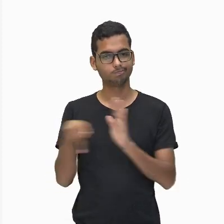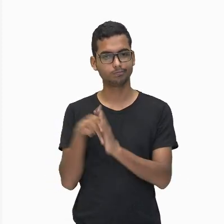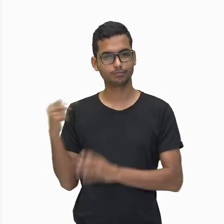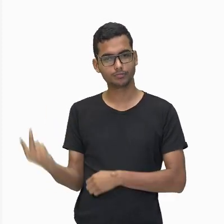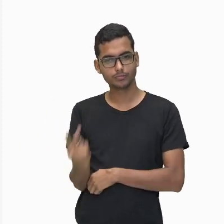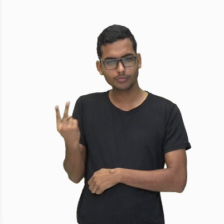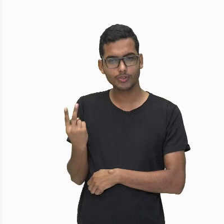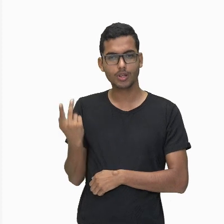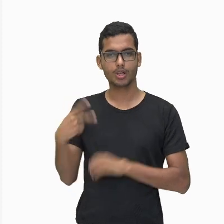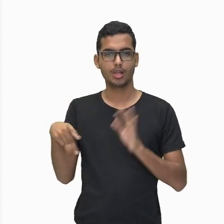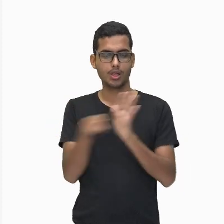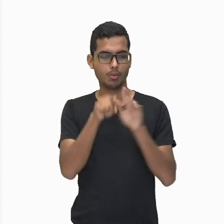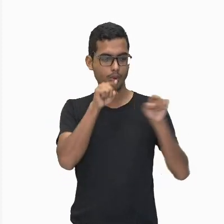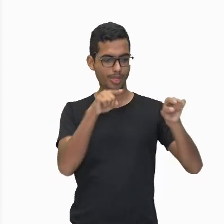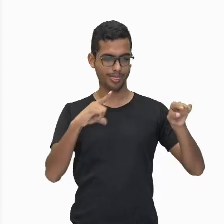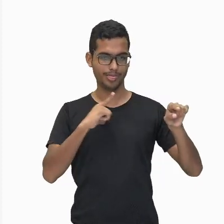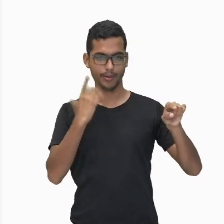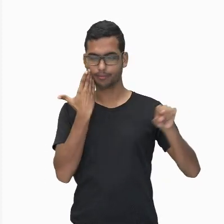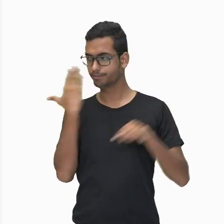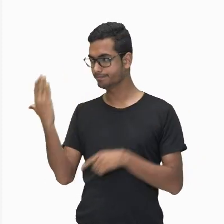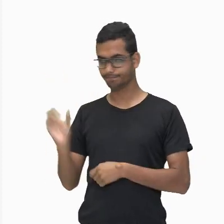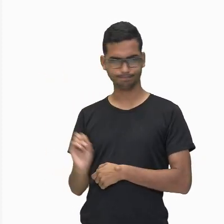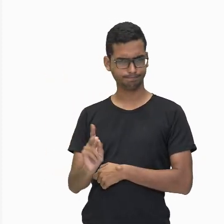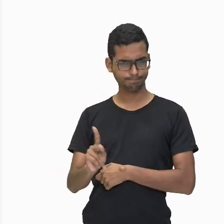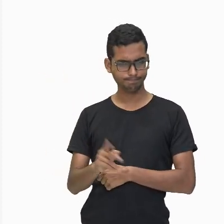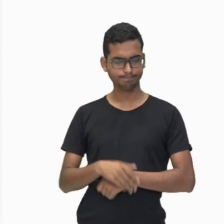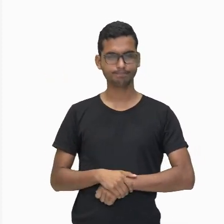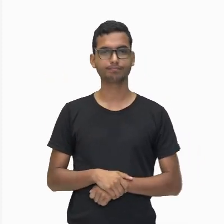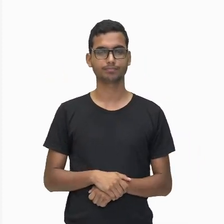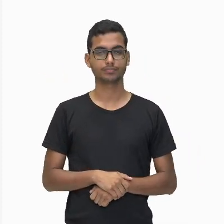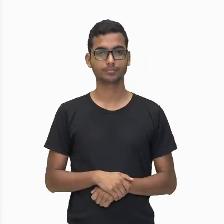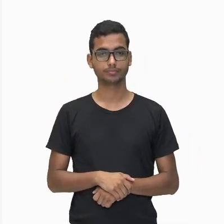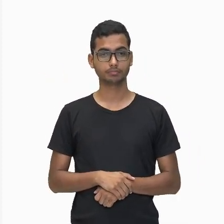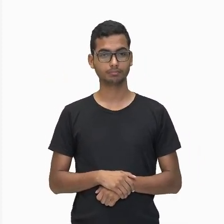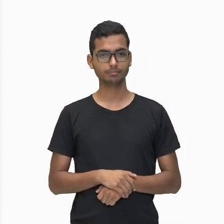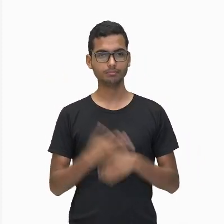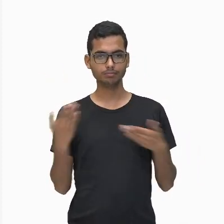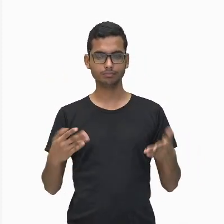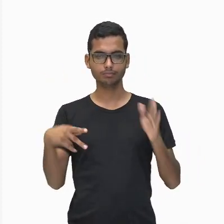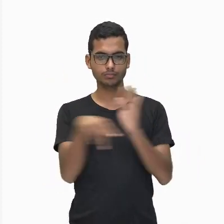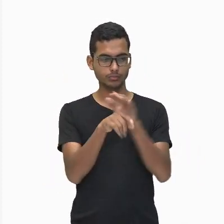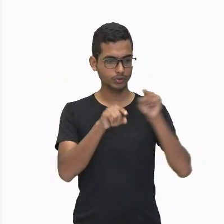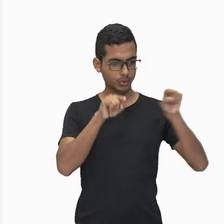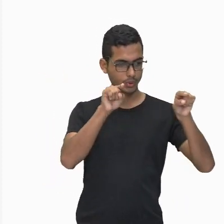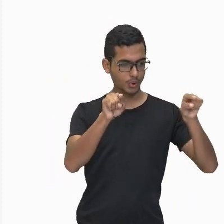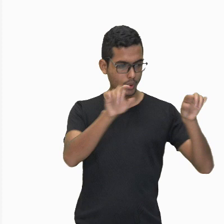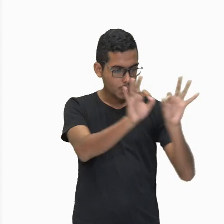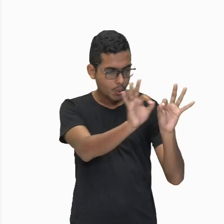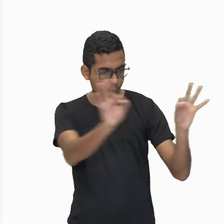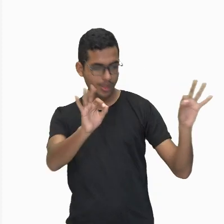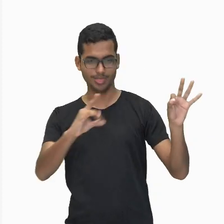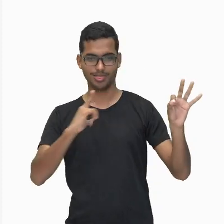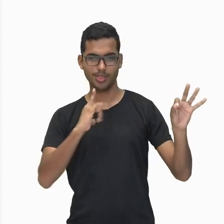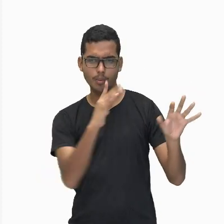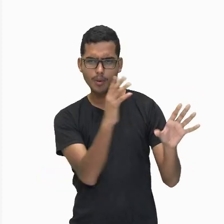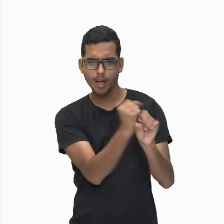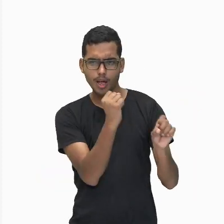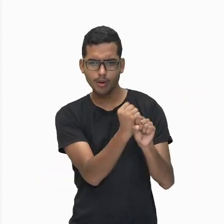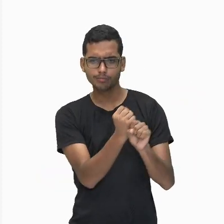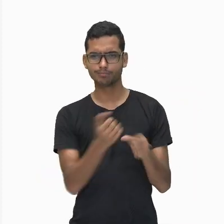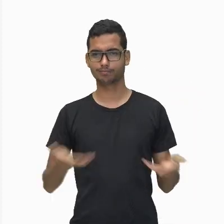valores, de coordenadas que nós temos, tá? Então, a distância que a gente calcula, vai